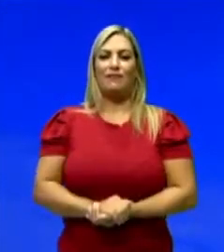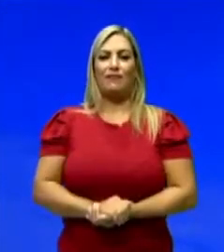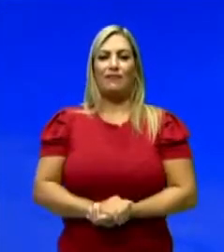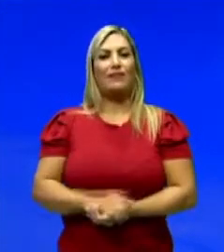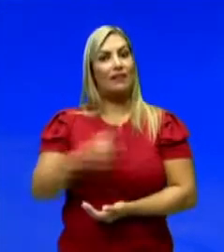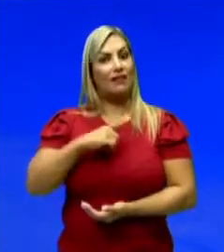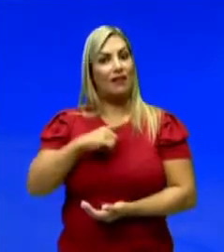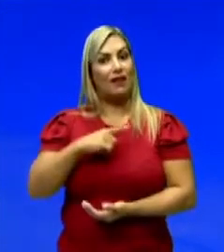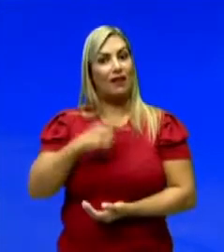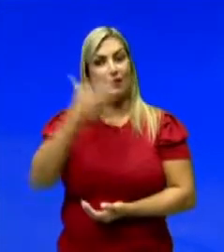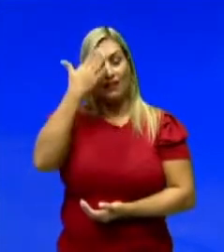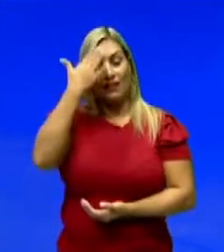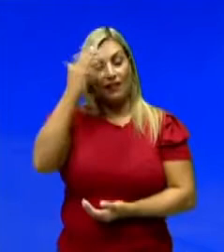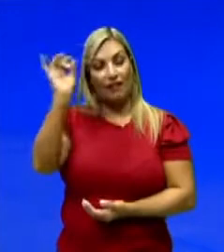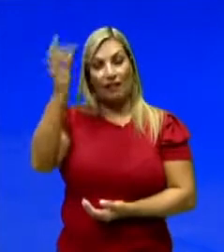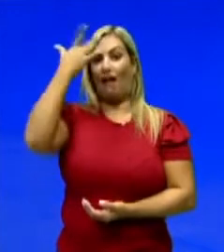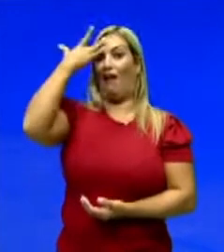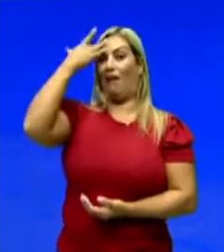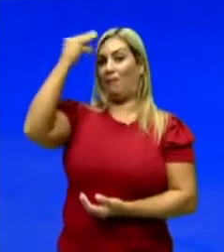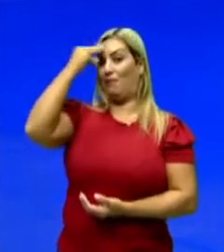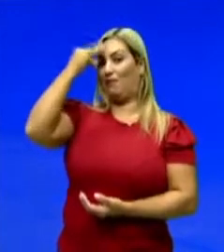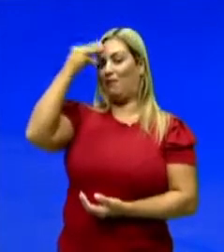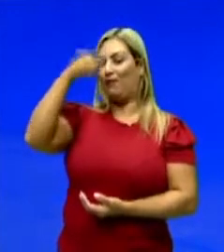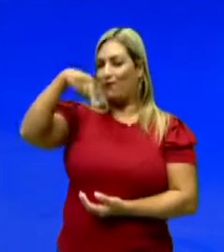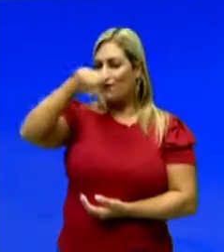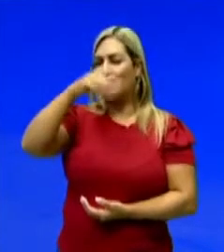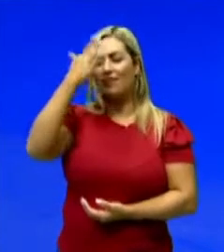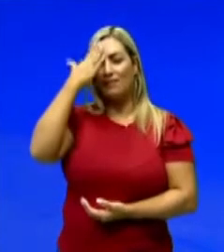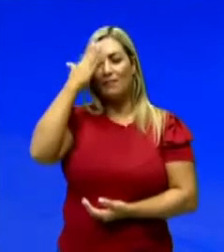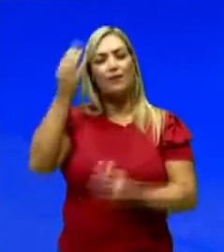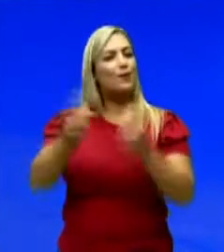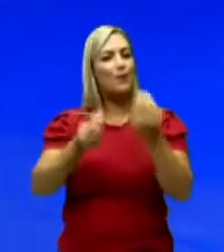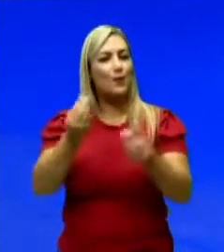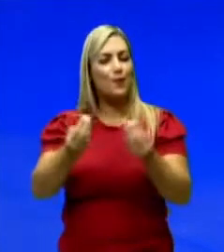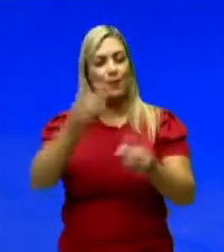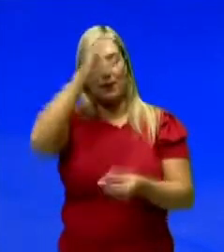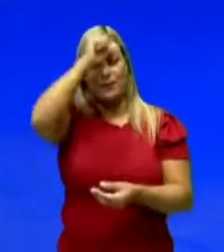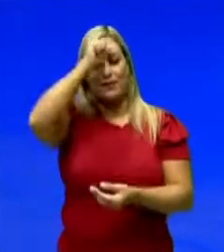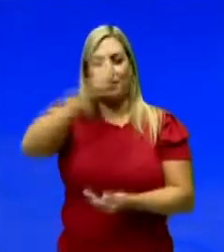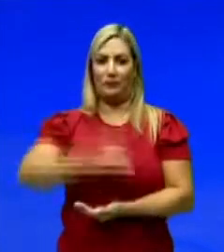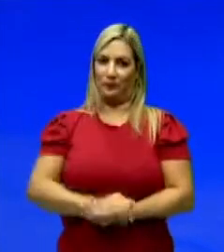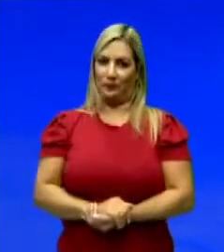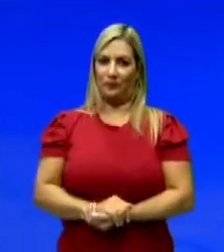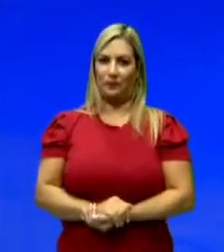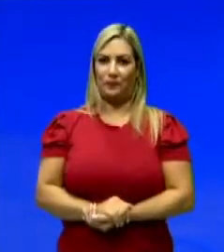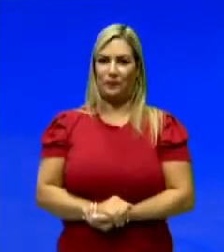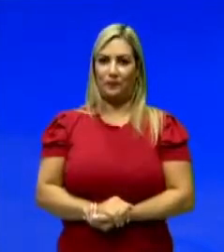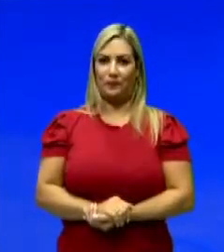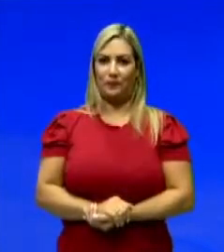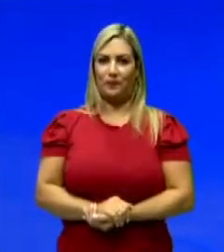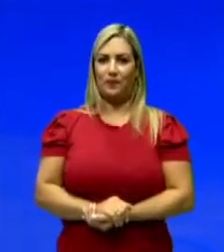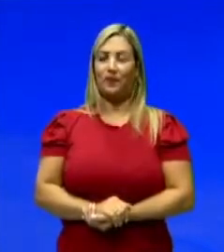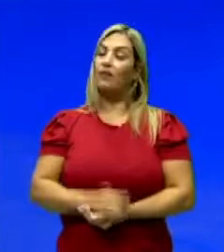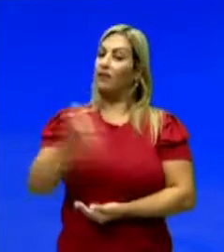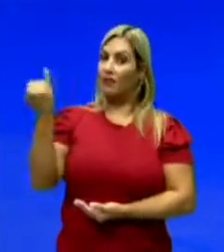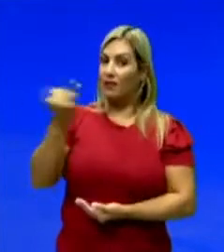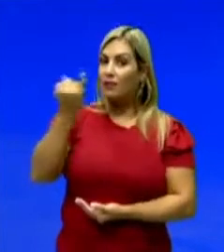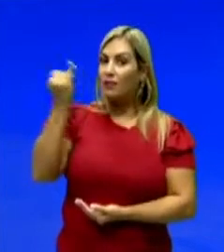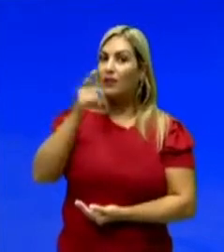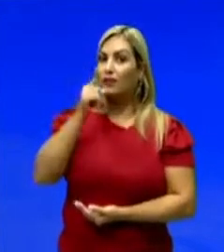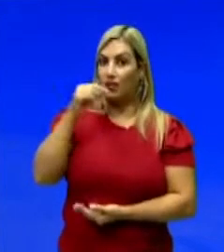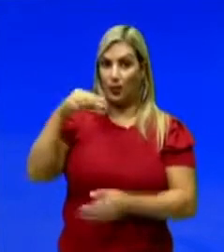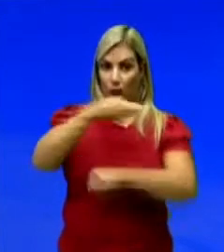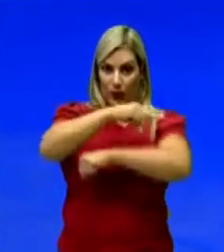tem que ficar muito fixado memorizado identificado na cabeça de vocês é a importância do rio nilo